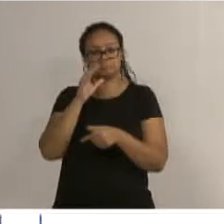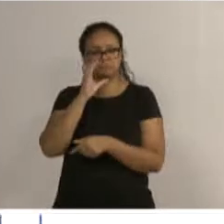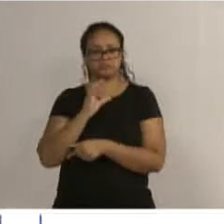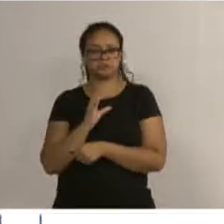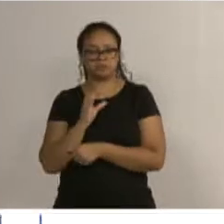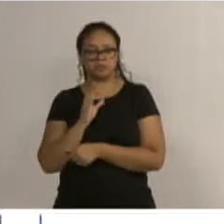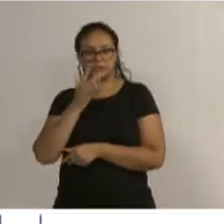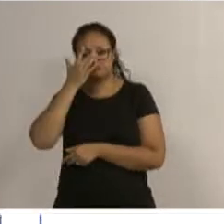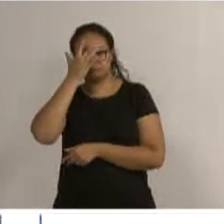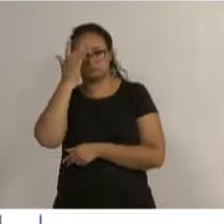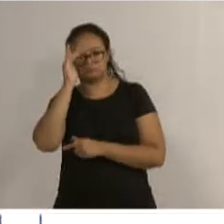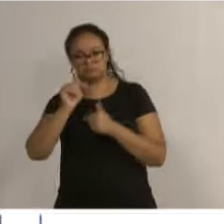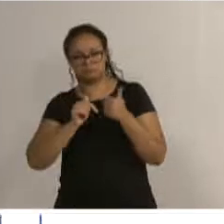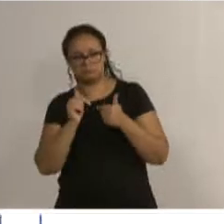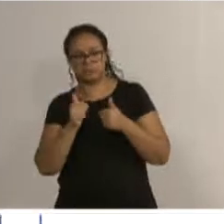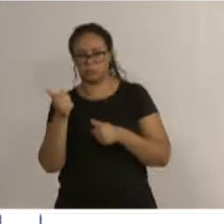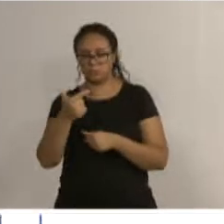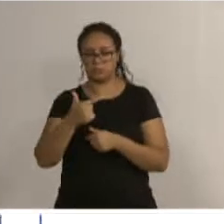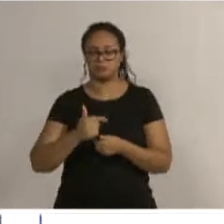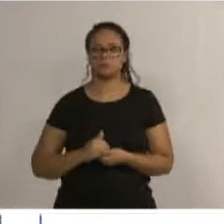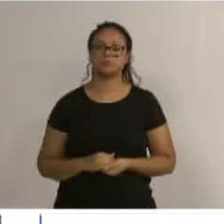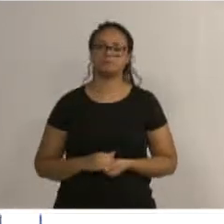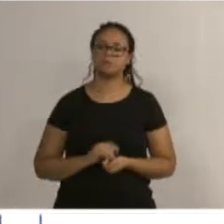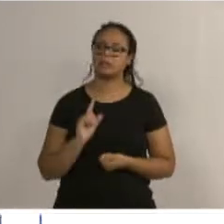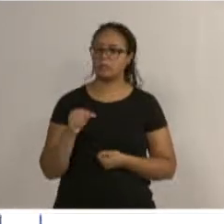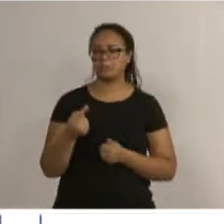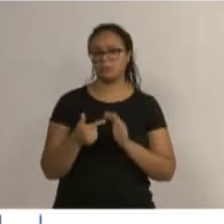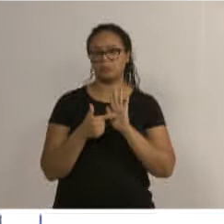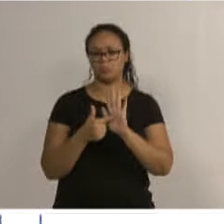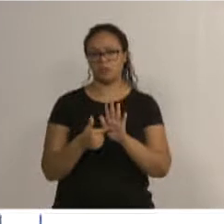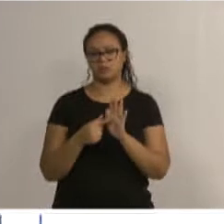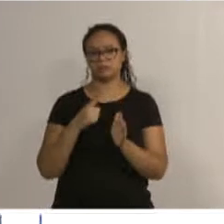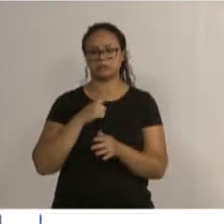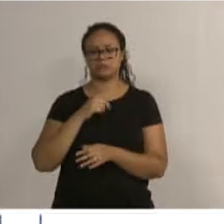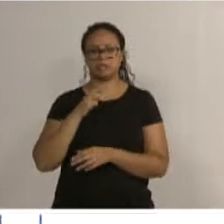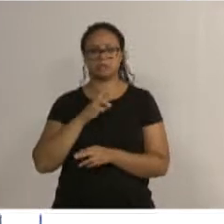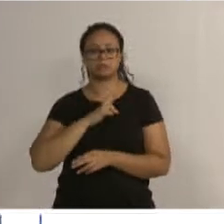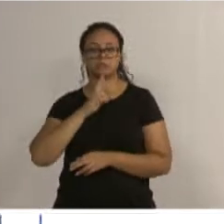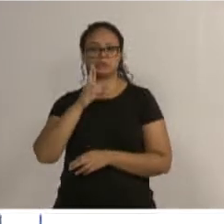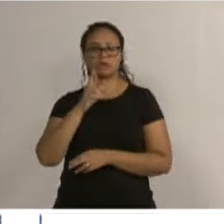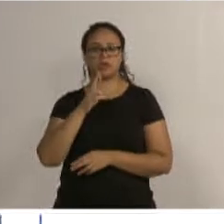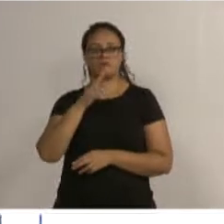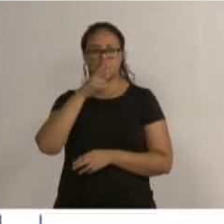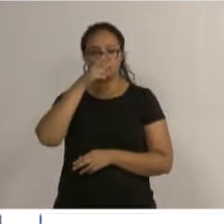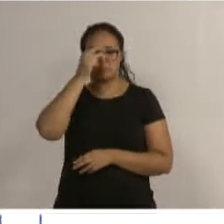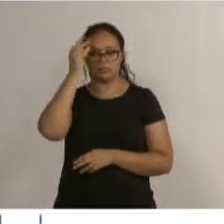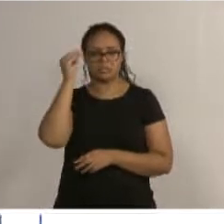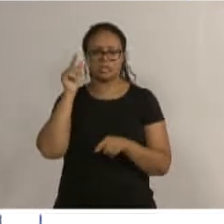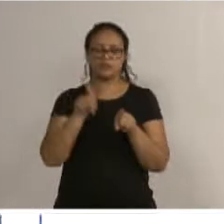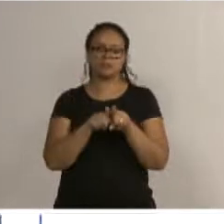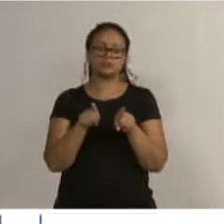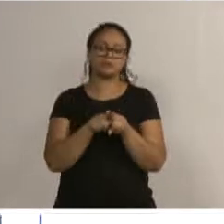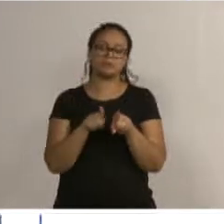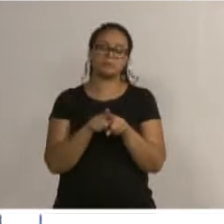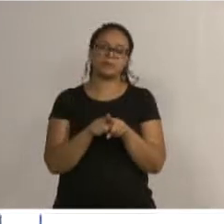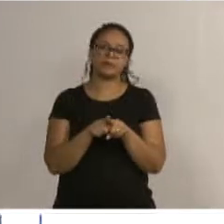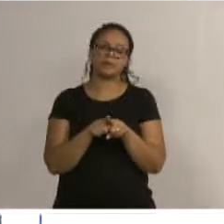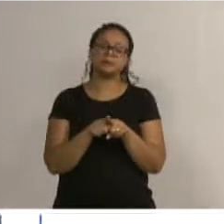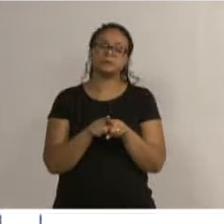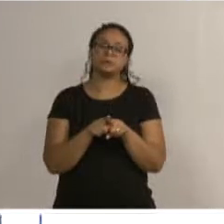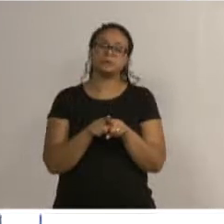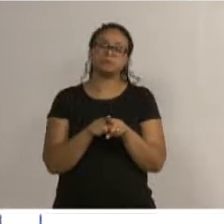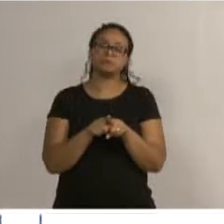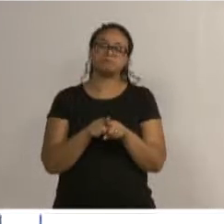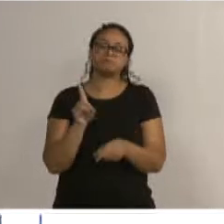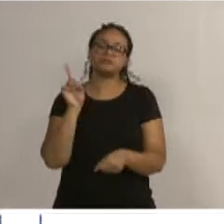Depois eu passo para mostrar para vocês que tem o seu presidente. Nós temos o diretor-geral, que é um cargo eletivo.